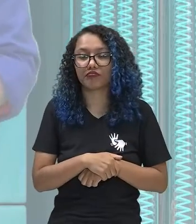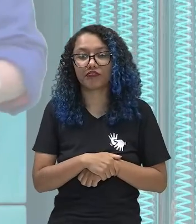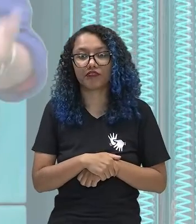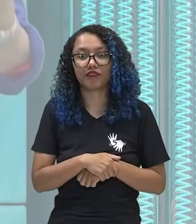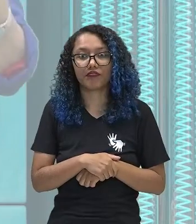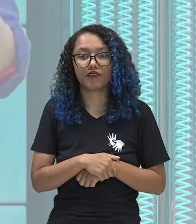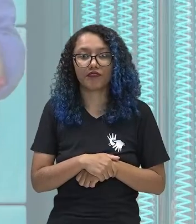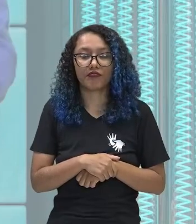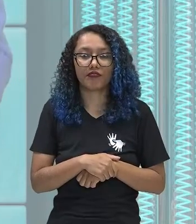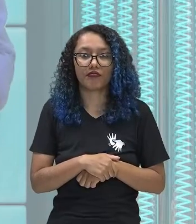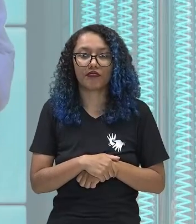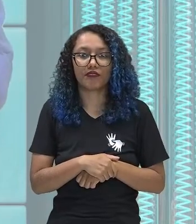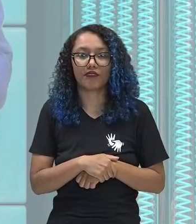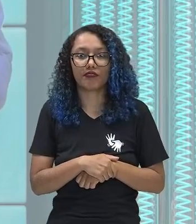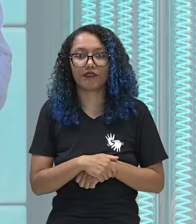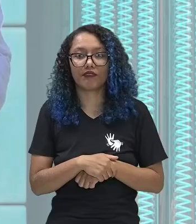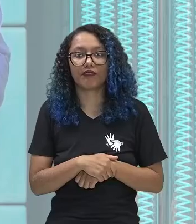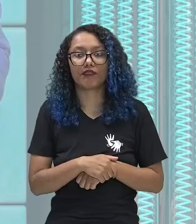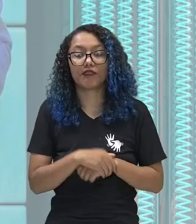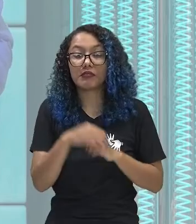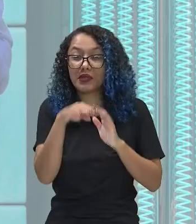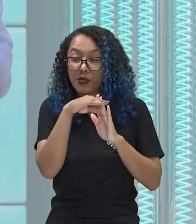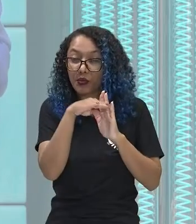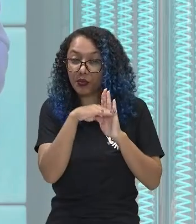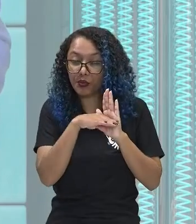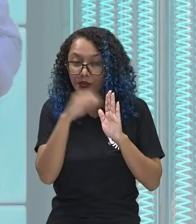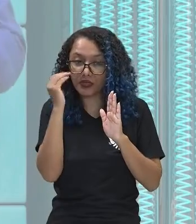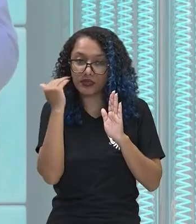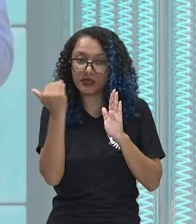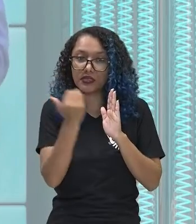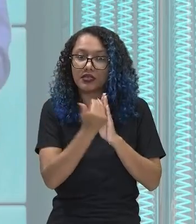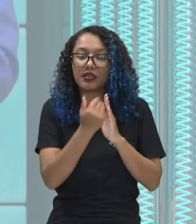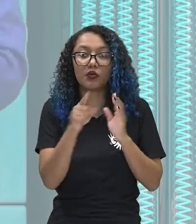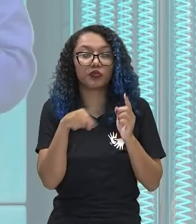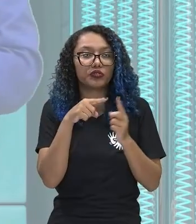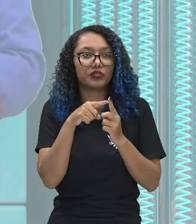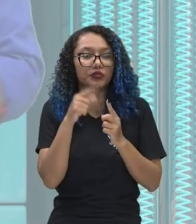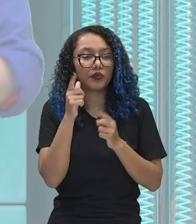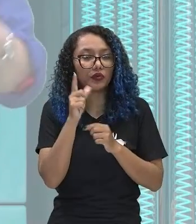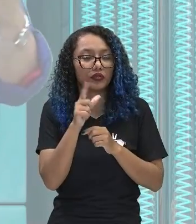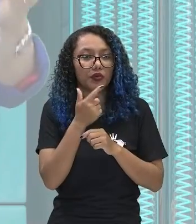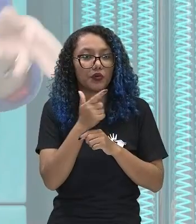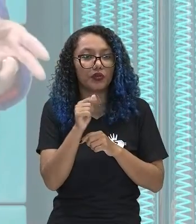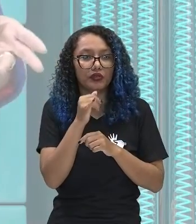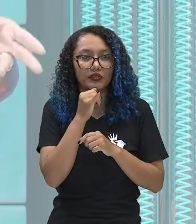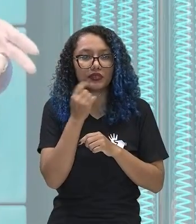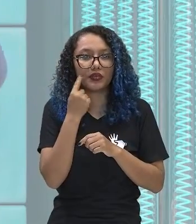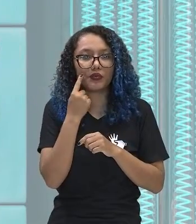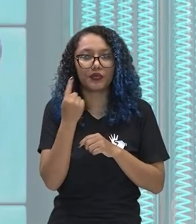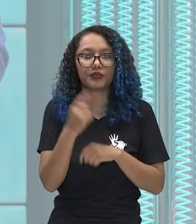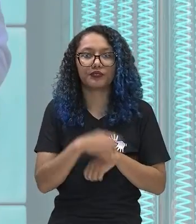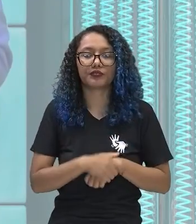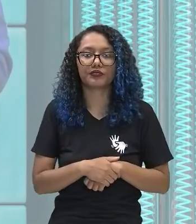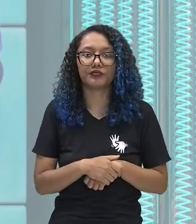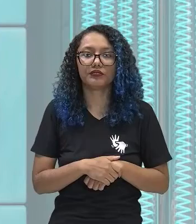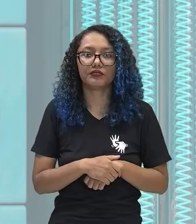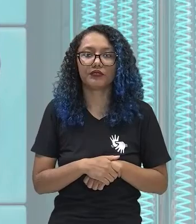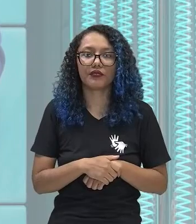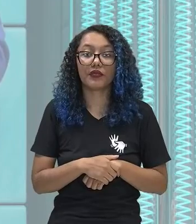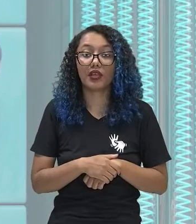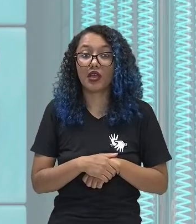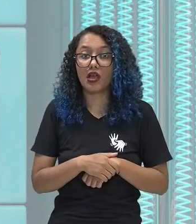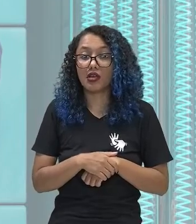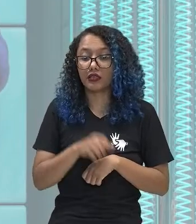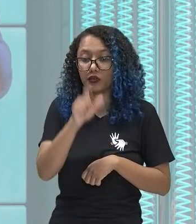ações a fim de se atingir um determinado objetivo. Um outro exemplo que nós temos é este, por exemplo, olha, uma